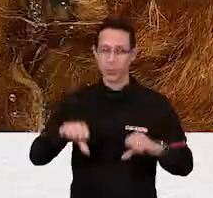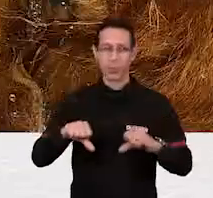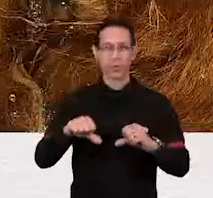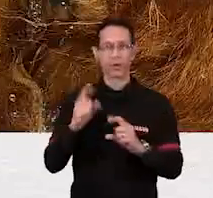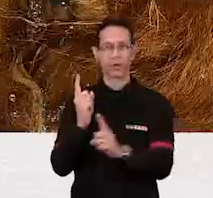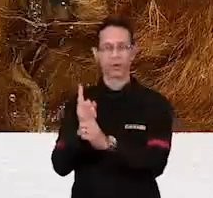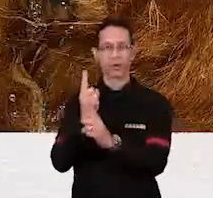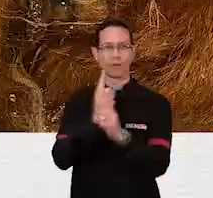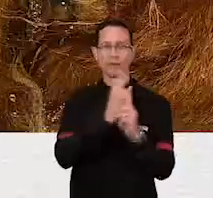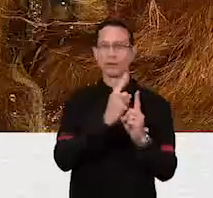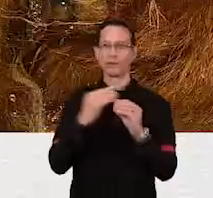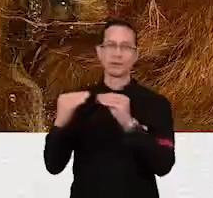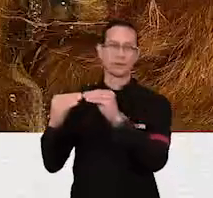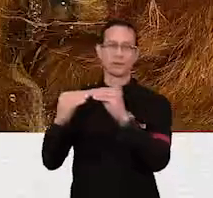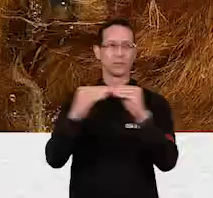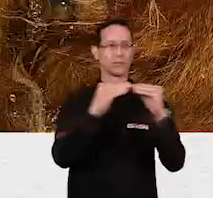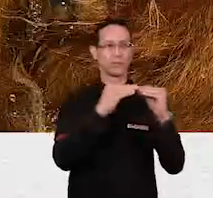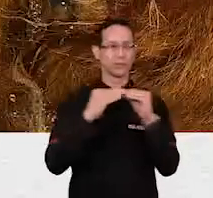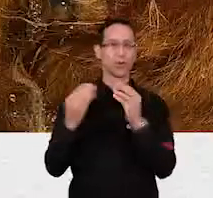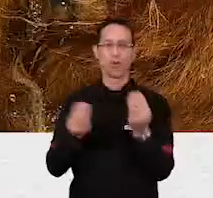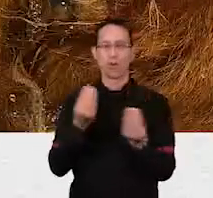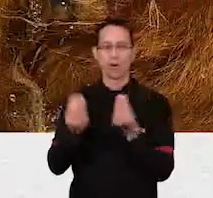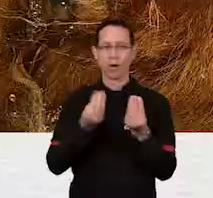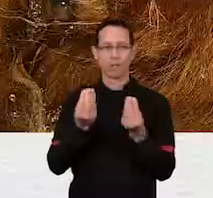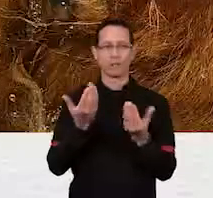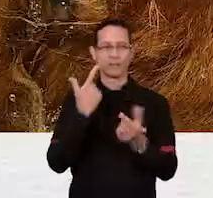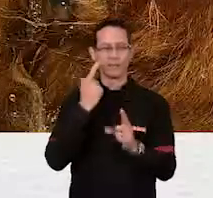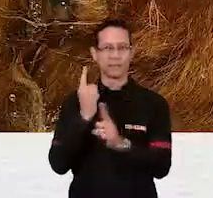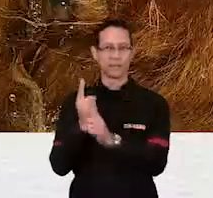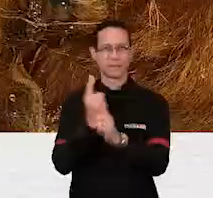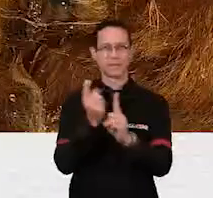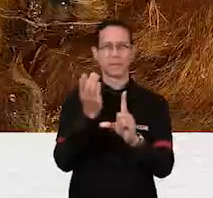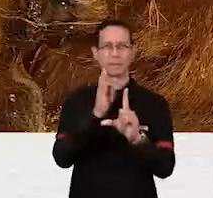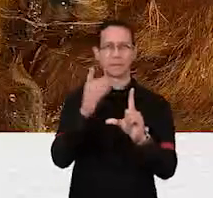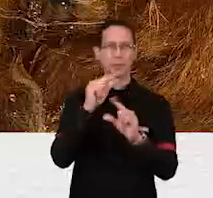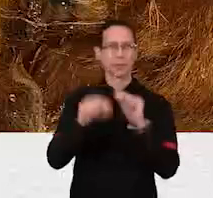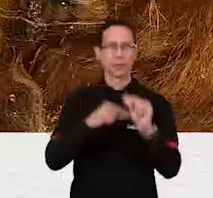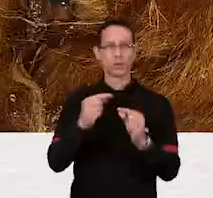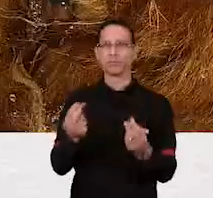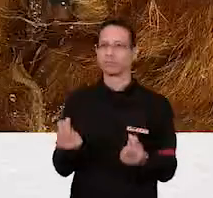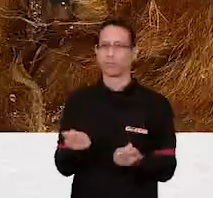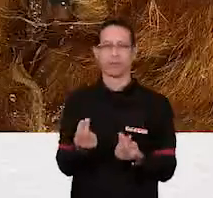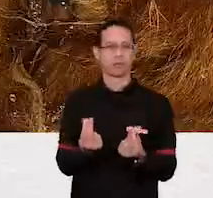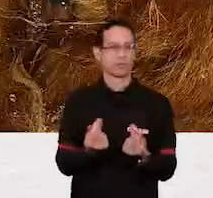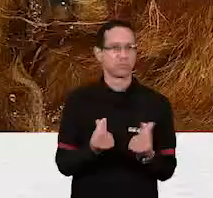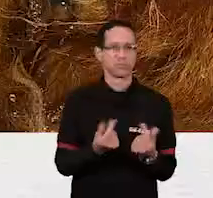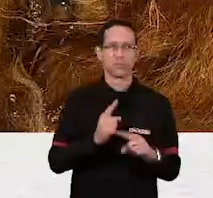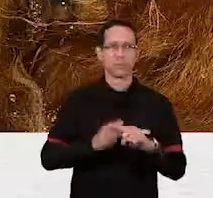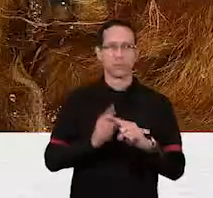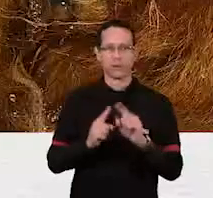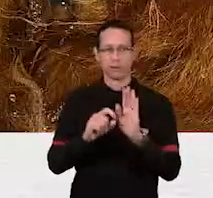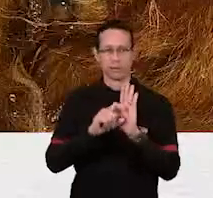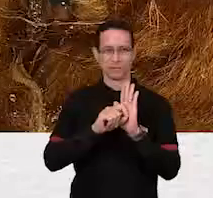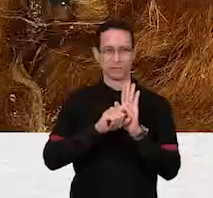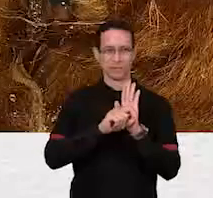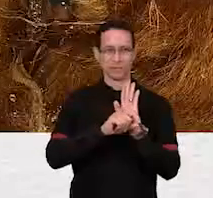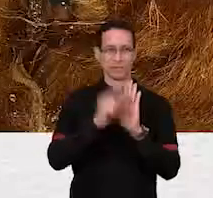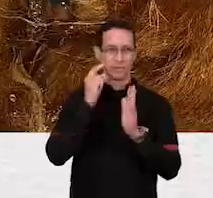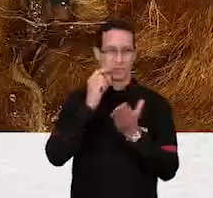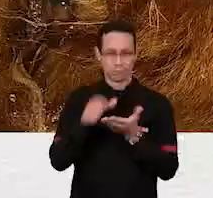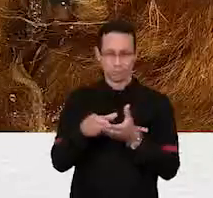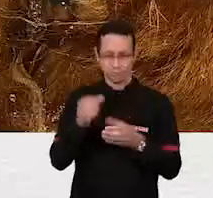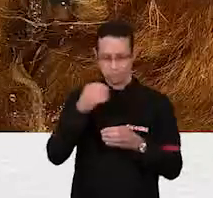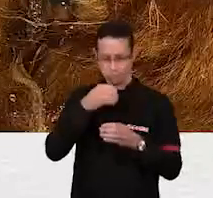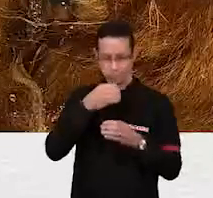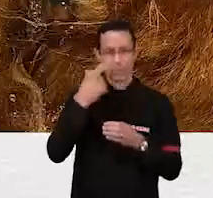a nossa concordância de cultura e antibiograma, que aí não serve para nada mesmo, porque uma coisa é a bactéria crescendo numa placa de meio de